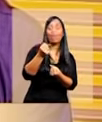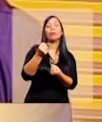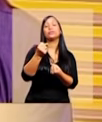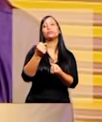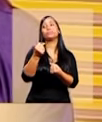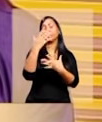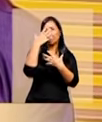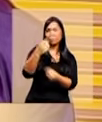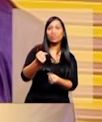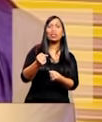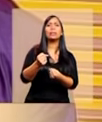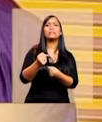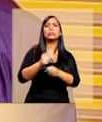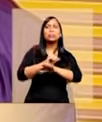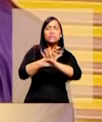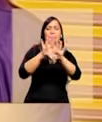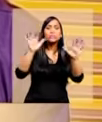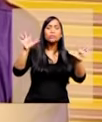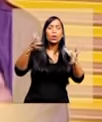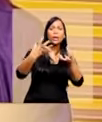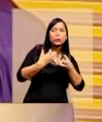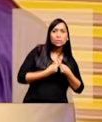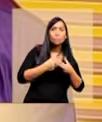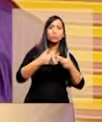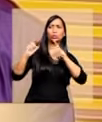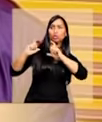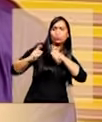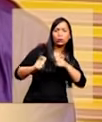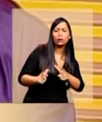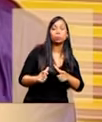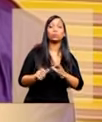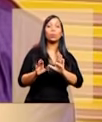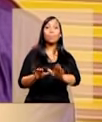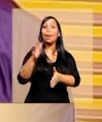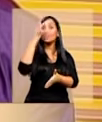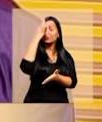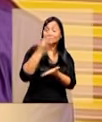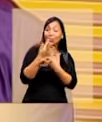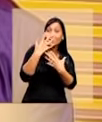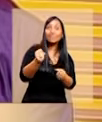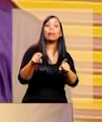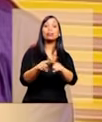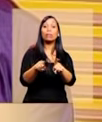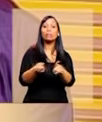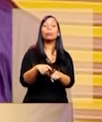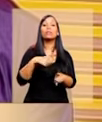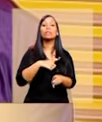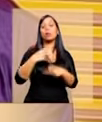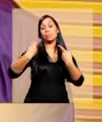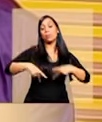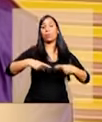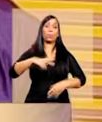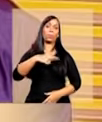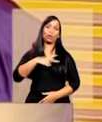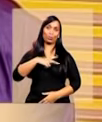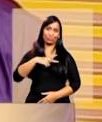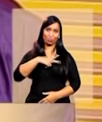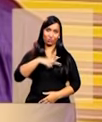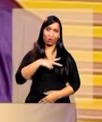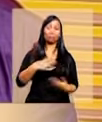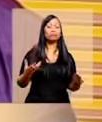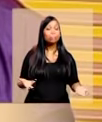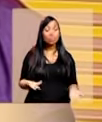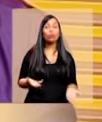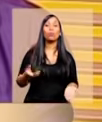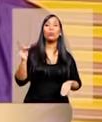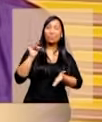fé, a fé tem essa dimensão da recepção por uma tradição, mas a fé também tem uma dimensão pessoal. Certo.